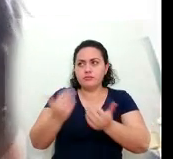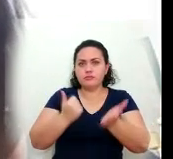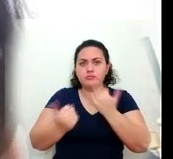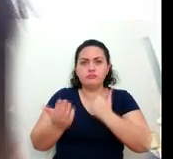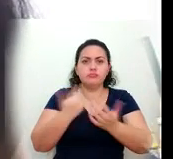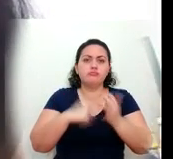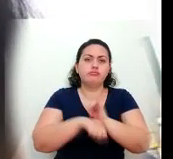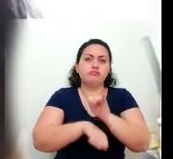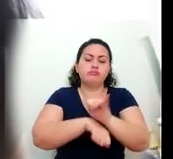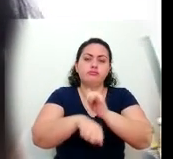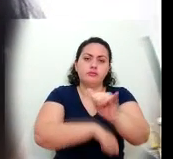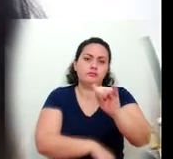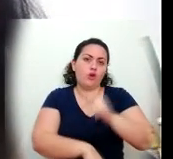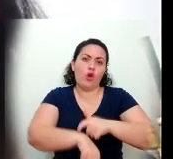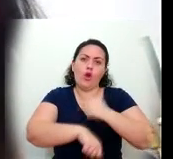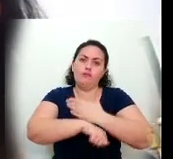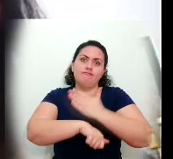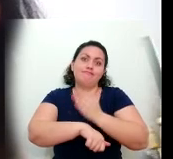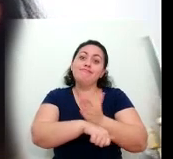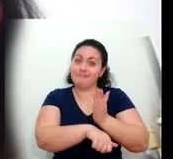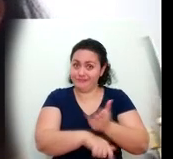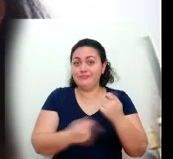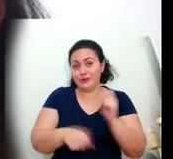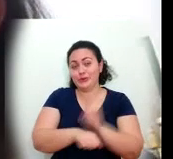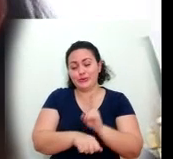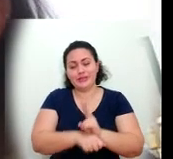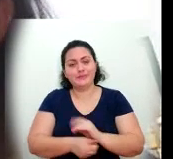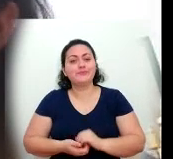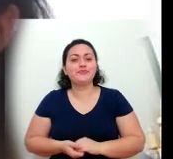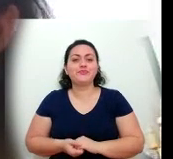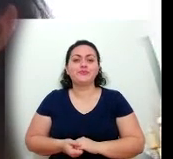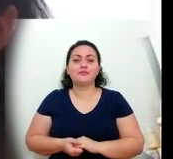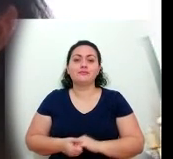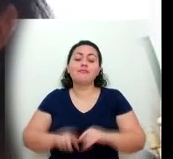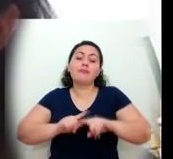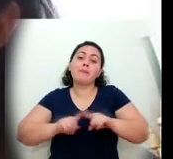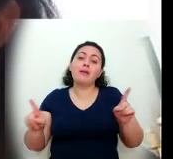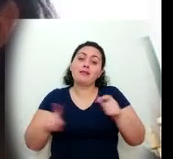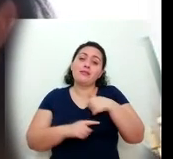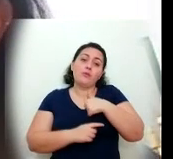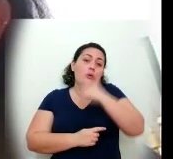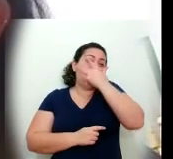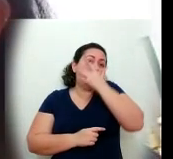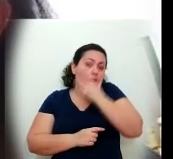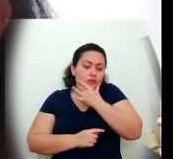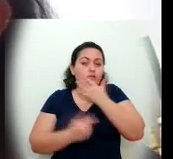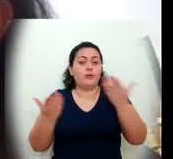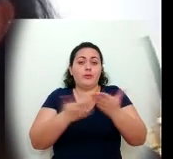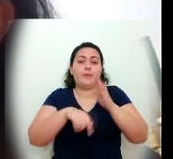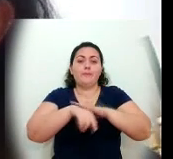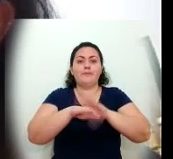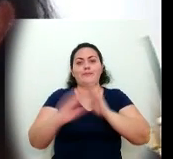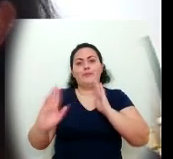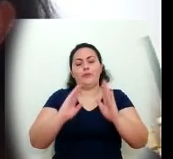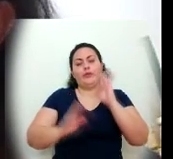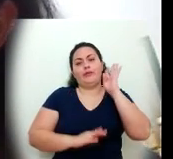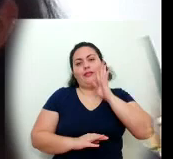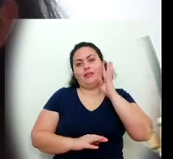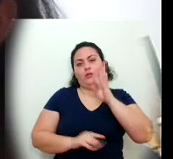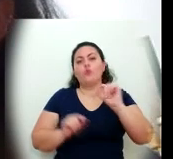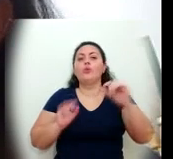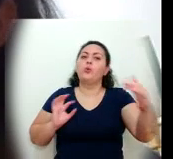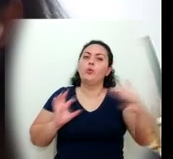maior frequência e, na verdade, meio que toda hora, assim, né? Mas eu ainda, Ana, acho assim, que é um momento